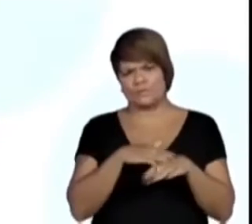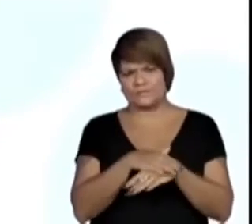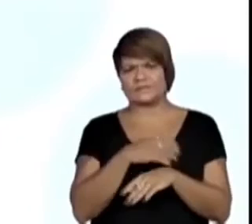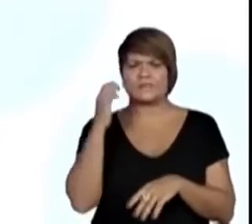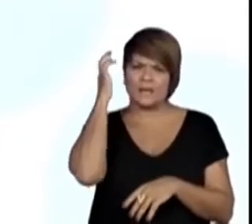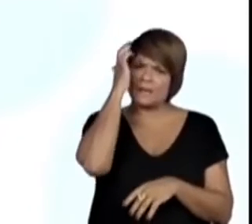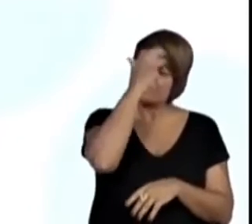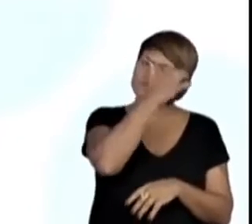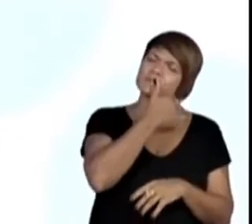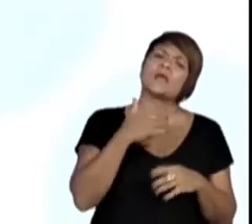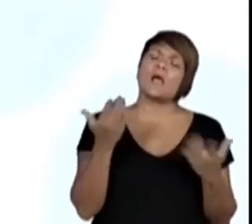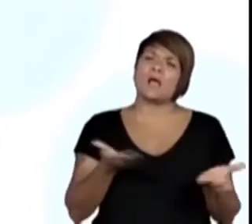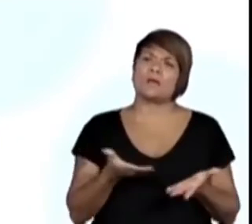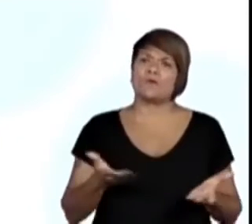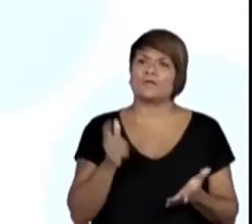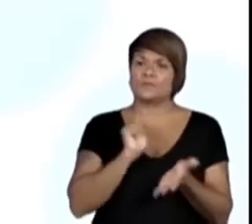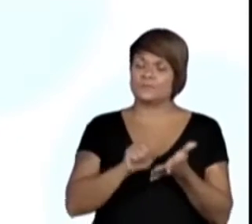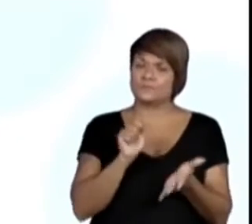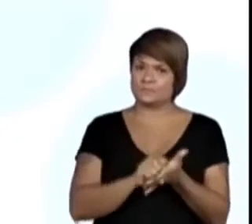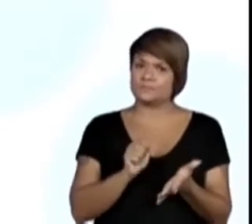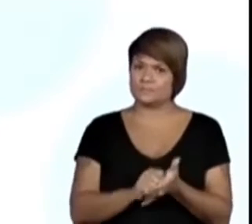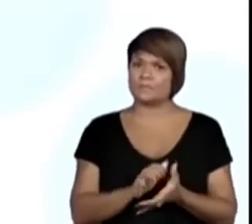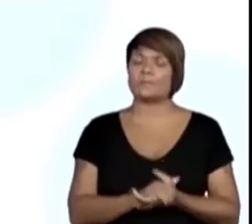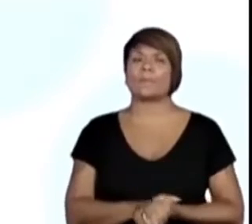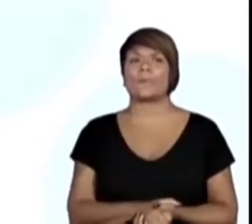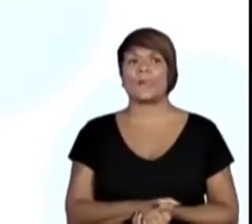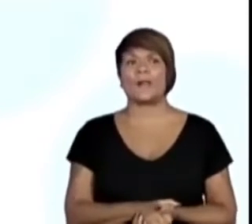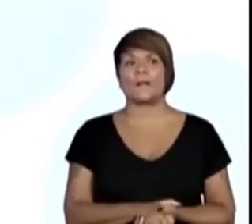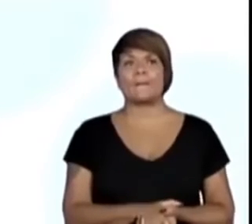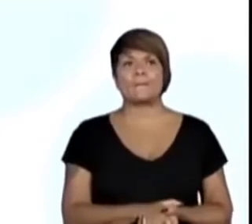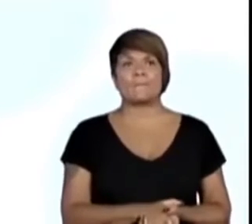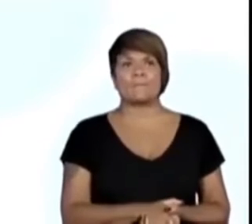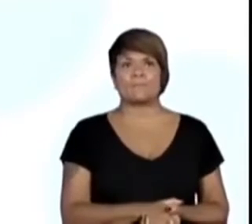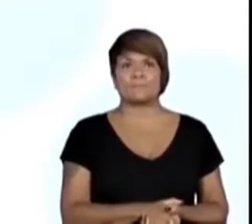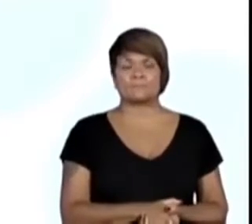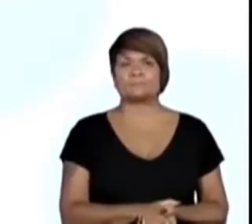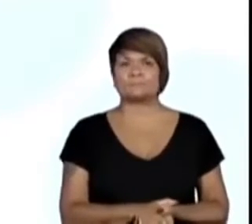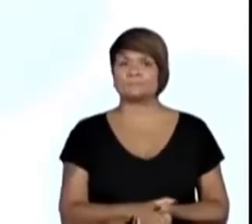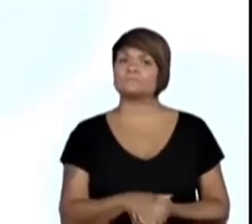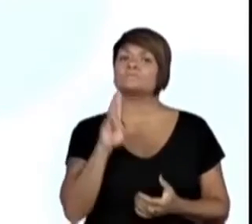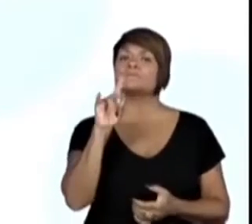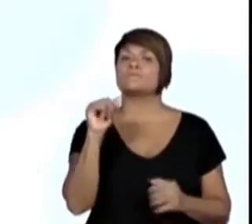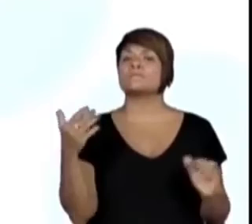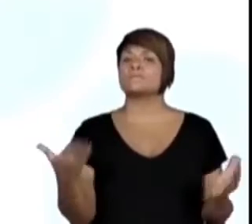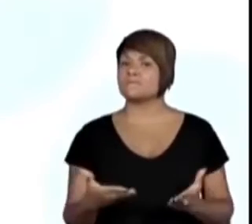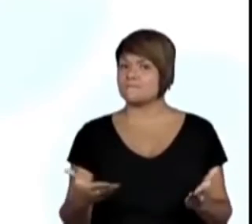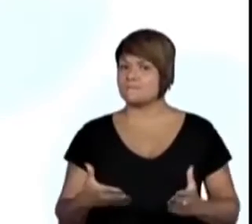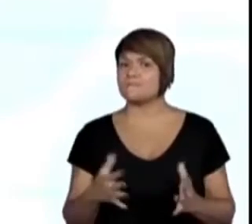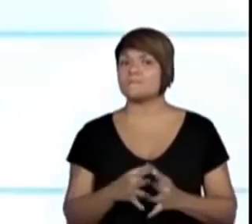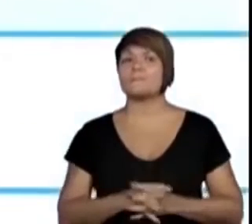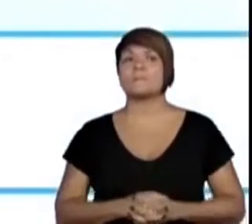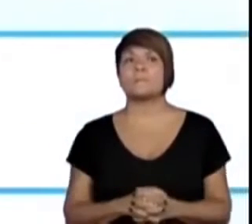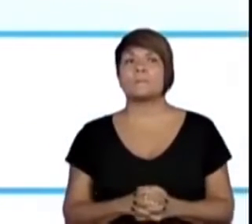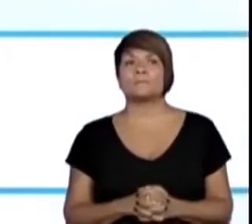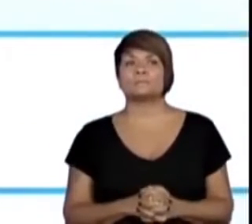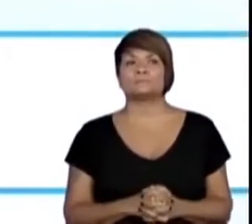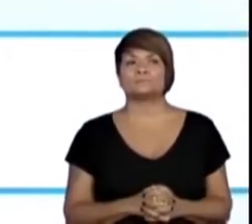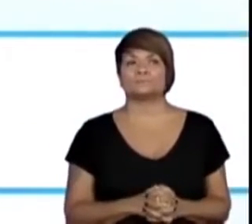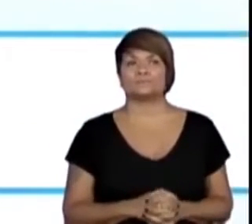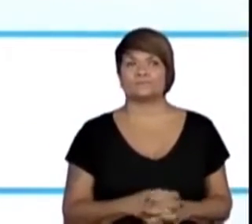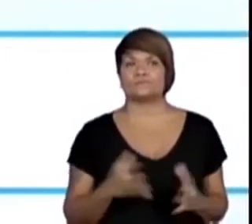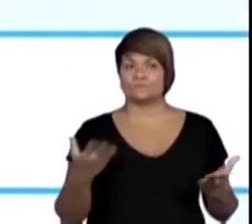sobre isso, agora a gente vai registrar, tá bom? Então, eu vou identificar aqui a data de hoje nesse calendário aqui ao